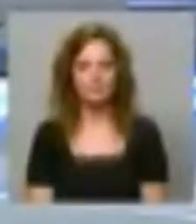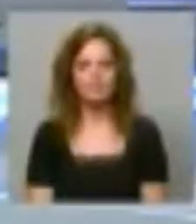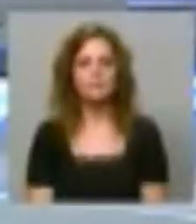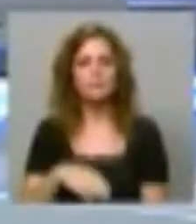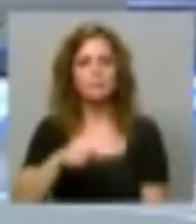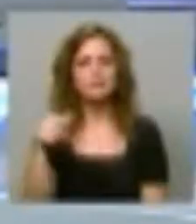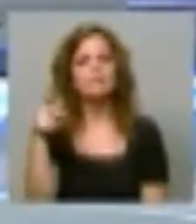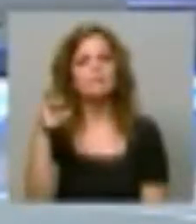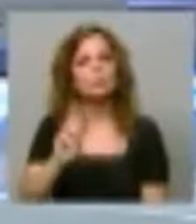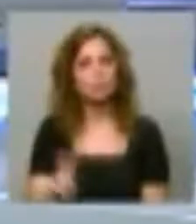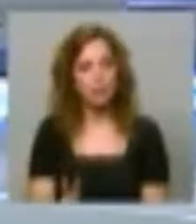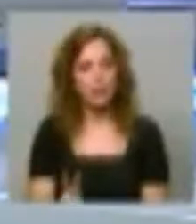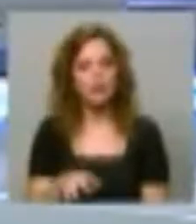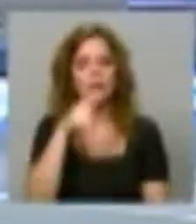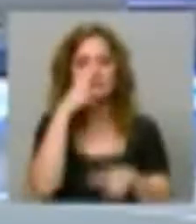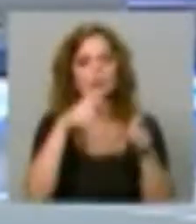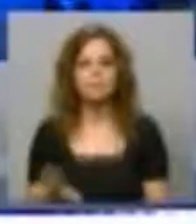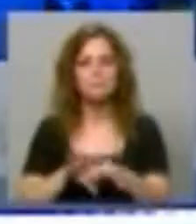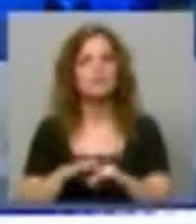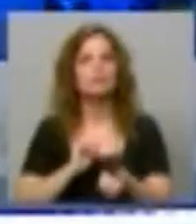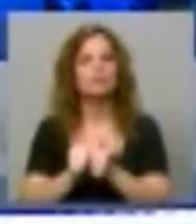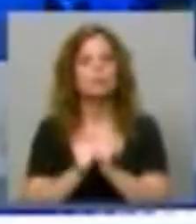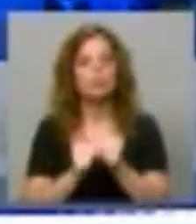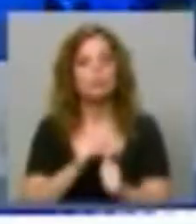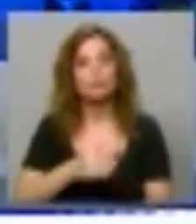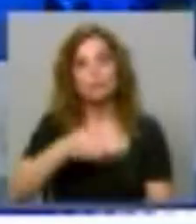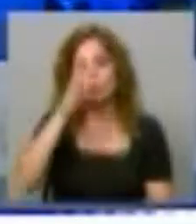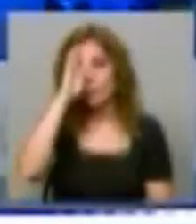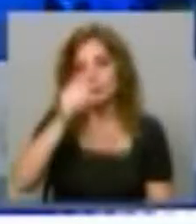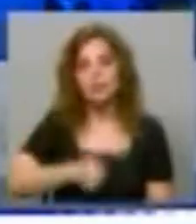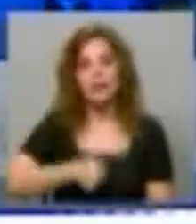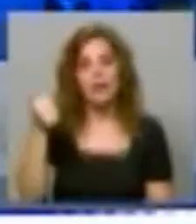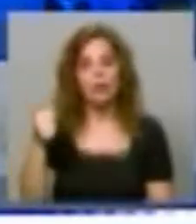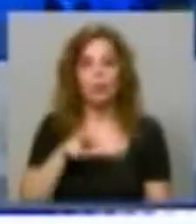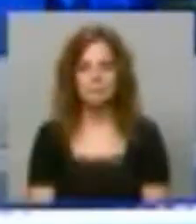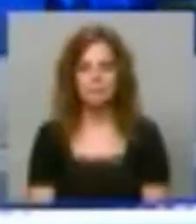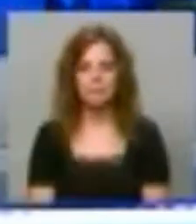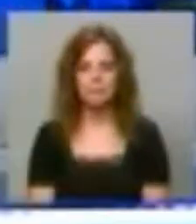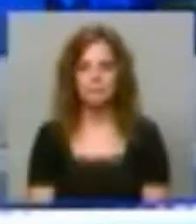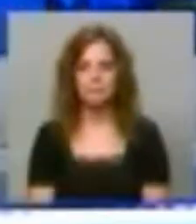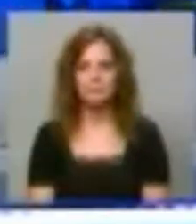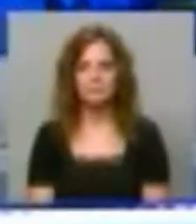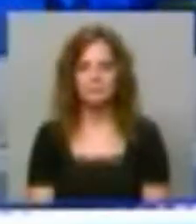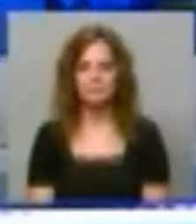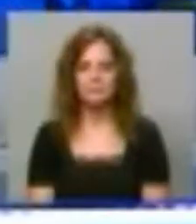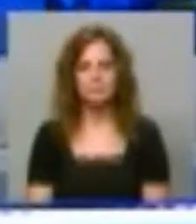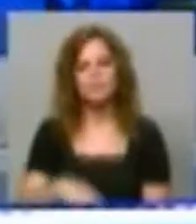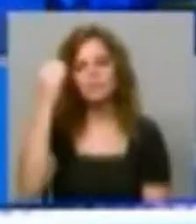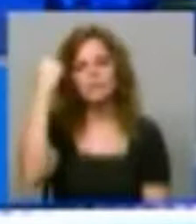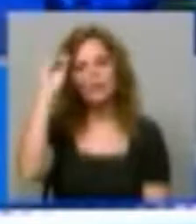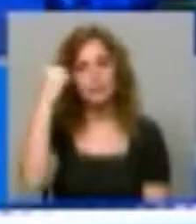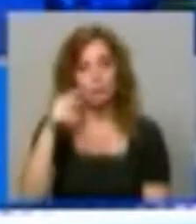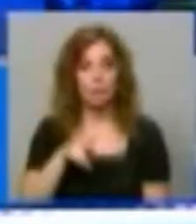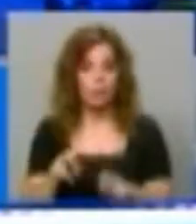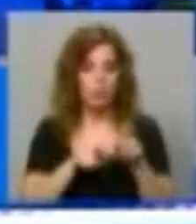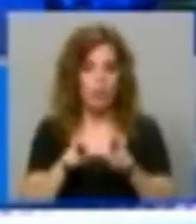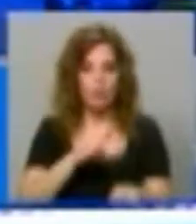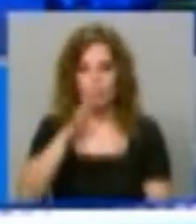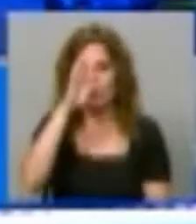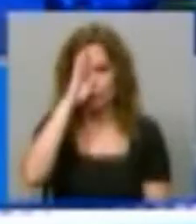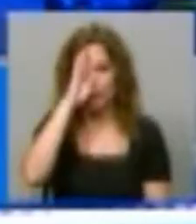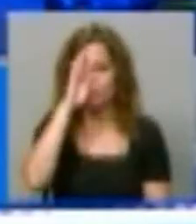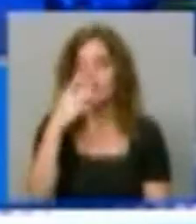muitos luxos que participaram nas manifestações ao rio apto 10 a pro treinador do rio ave o sporting que foi